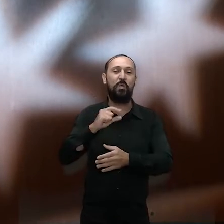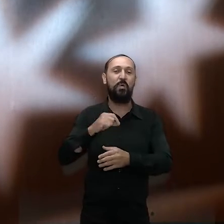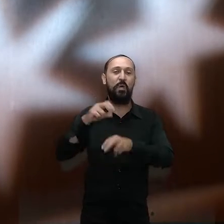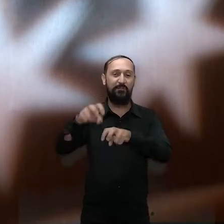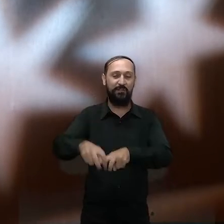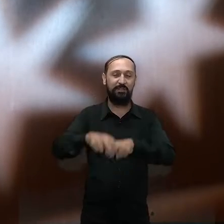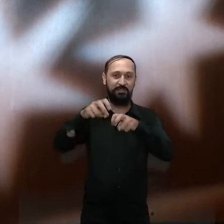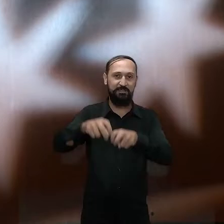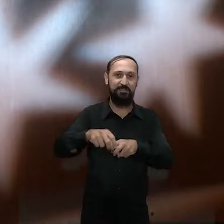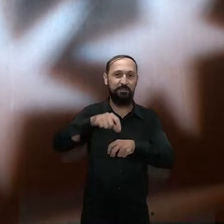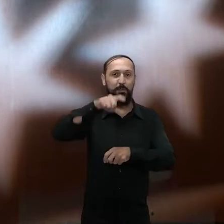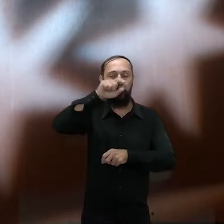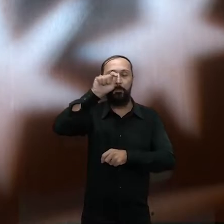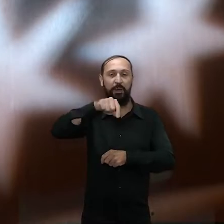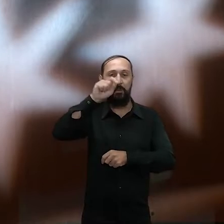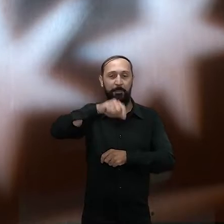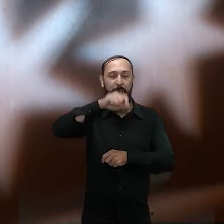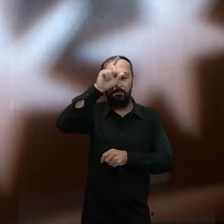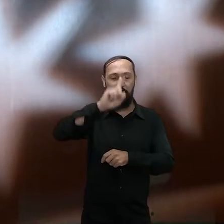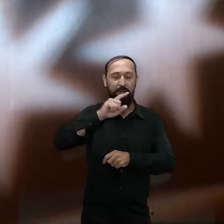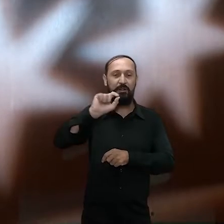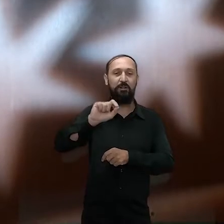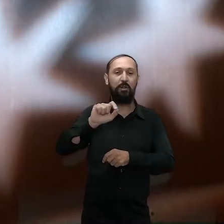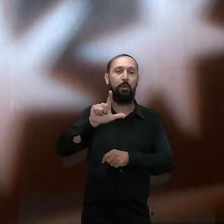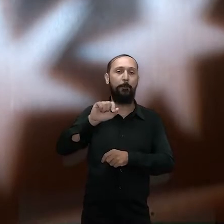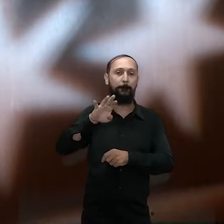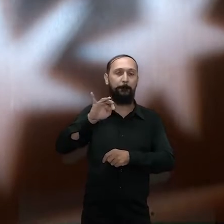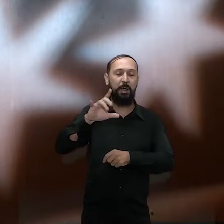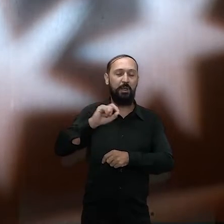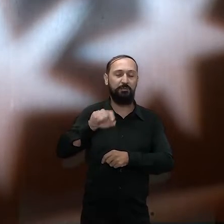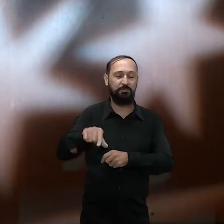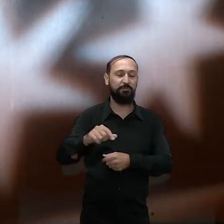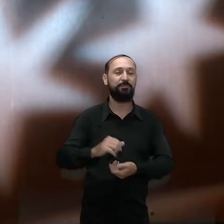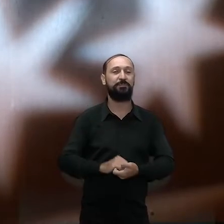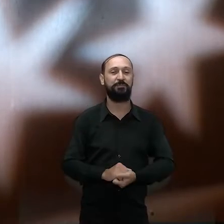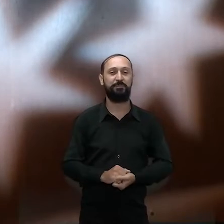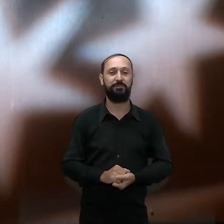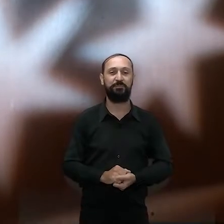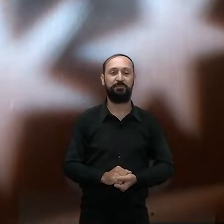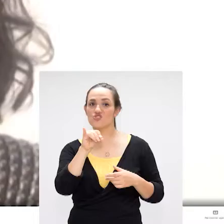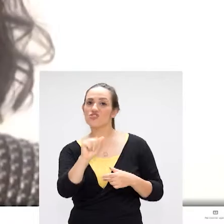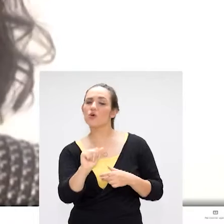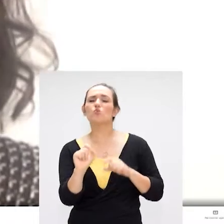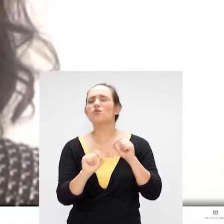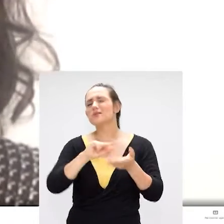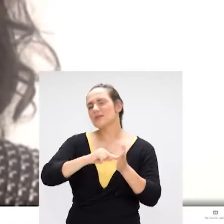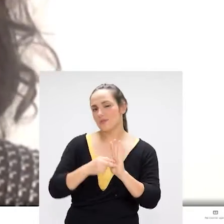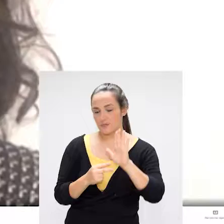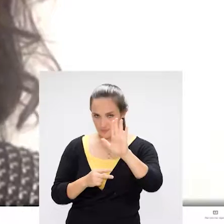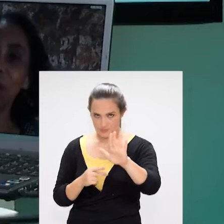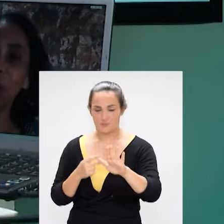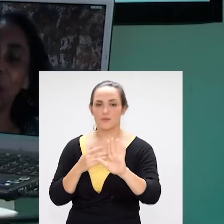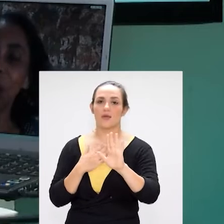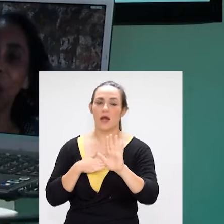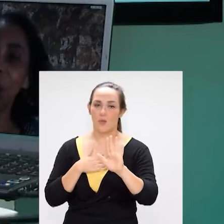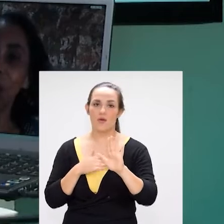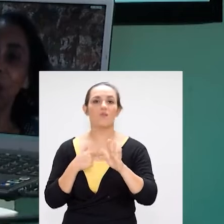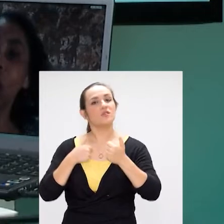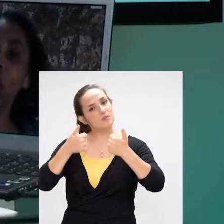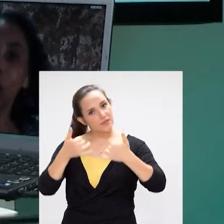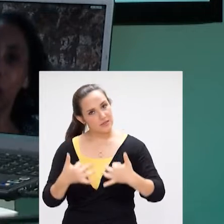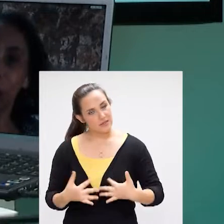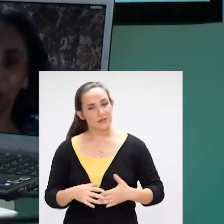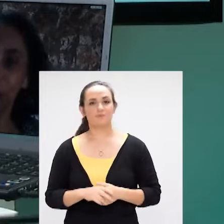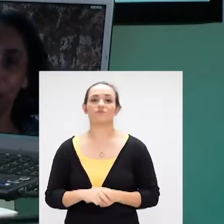que falou sobre seu livro Monteiro Lobato, Furacão na Botocúndia. No início, nós pensávamos numa